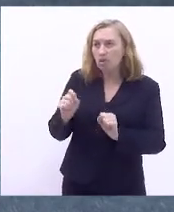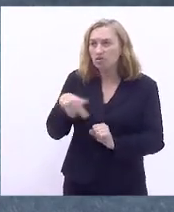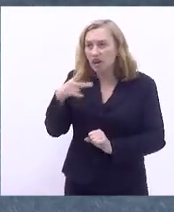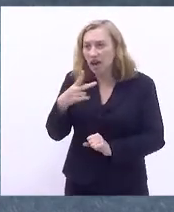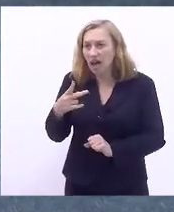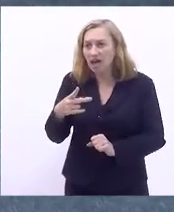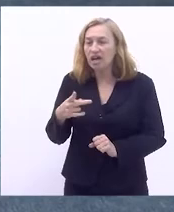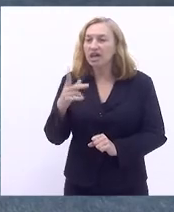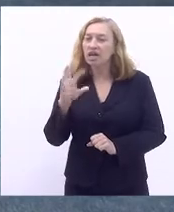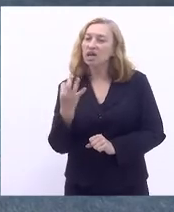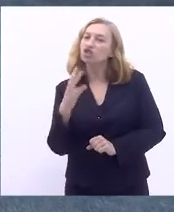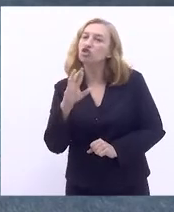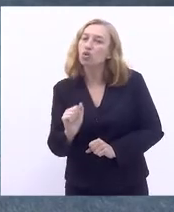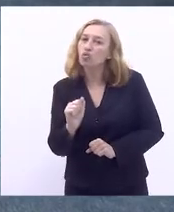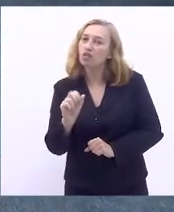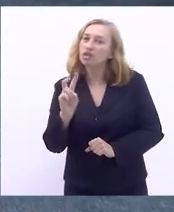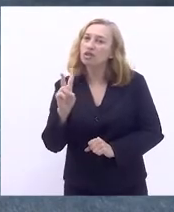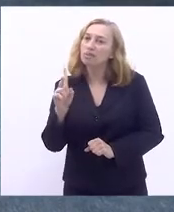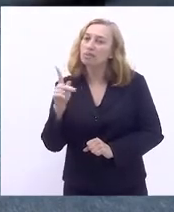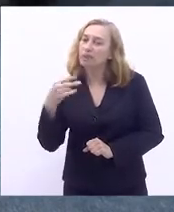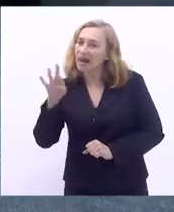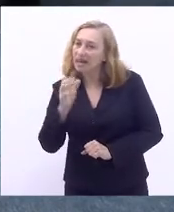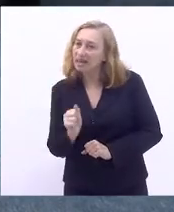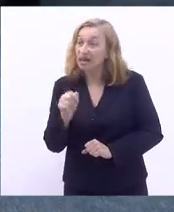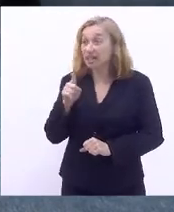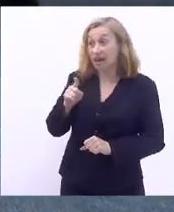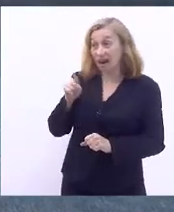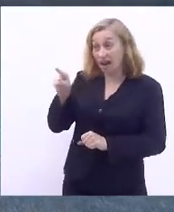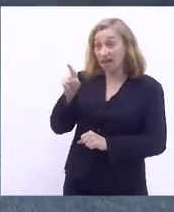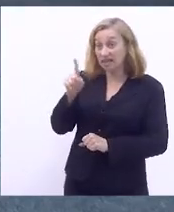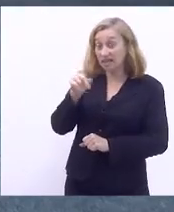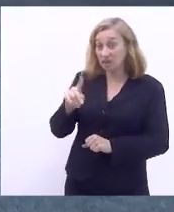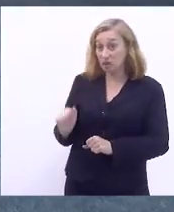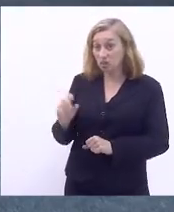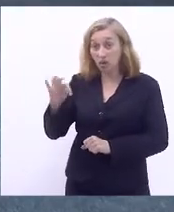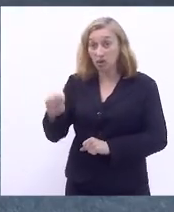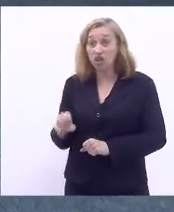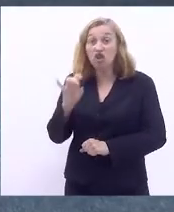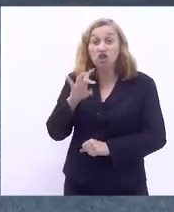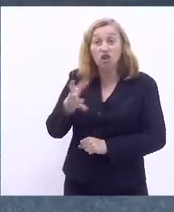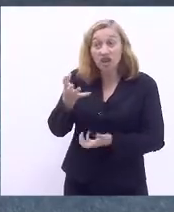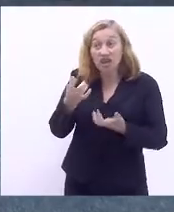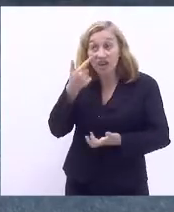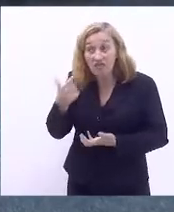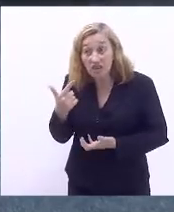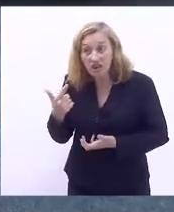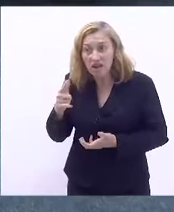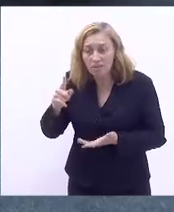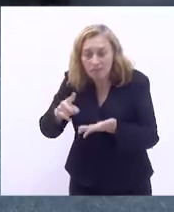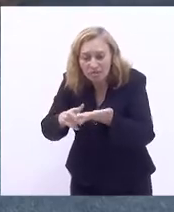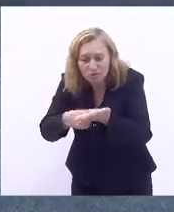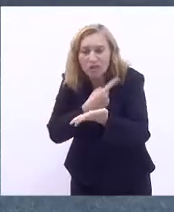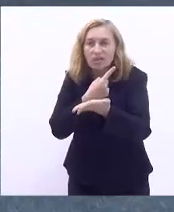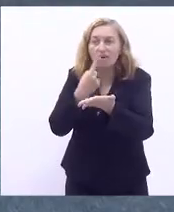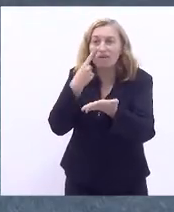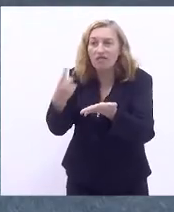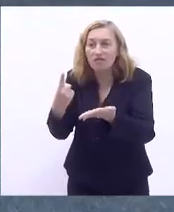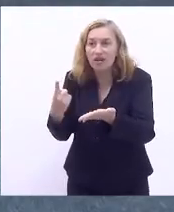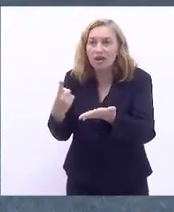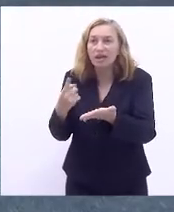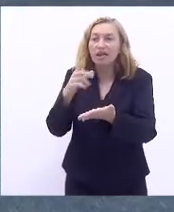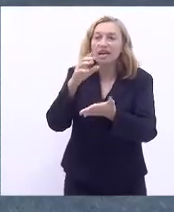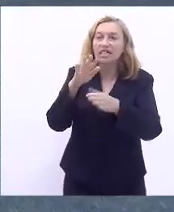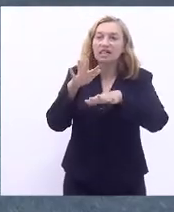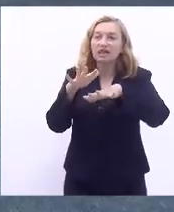a chuva de prata que cai lá na Zona Oeste é só quem quiser ver ir lá, passa o dedo. Sabe aonde? Na